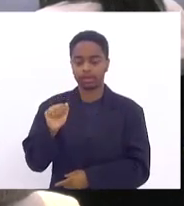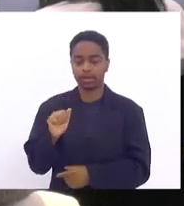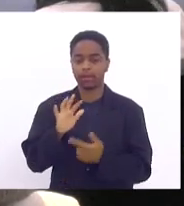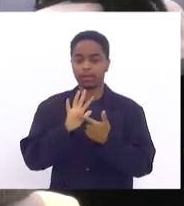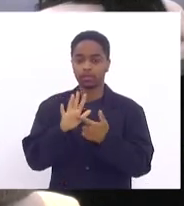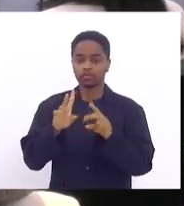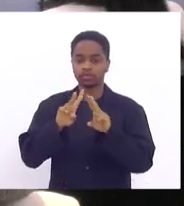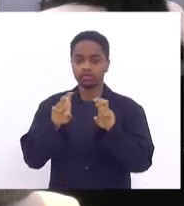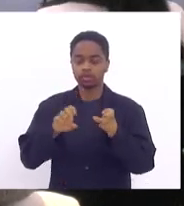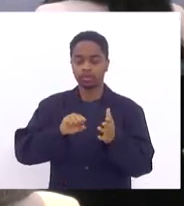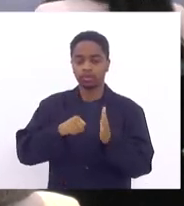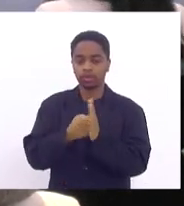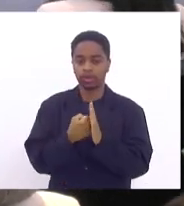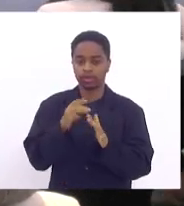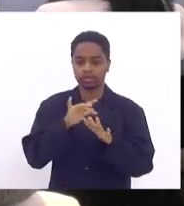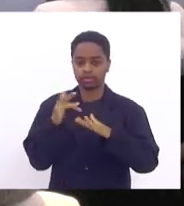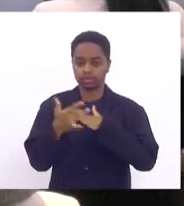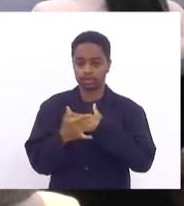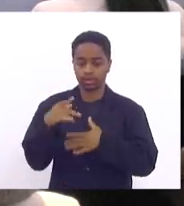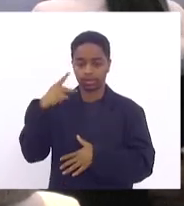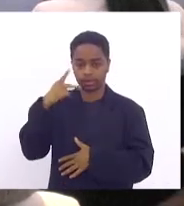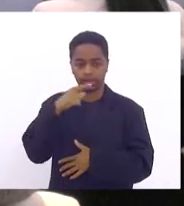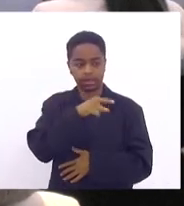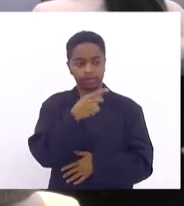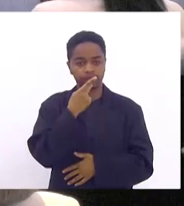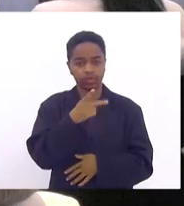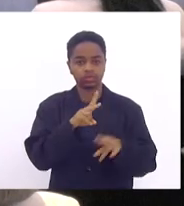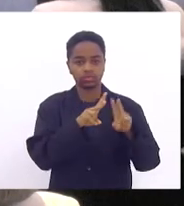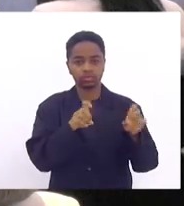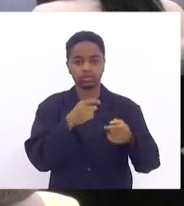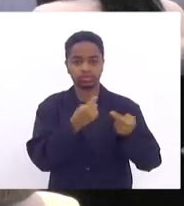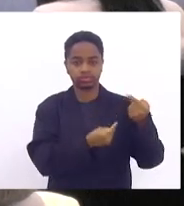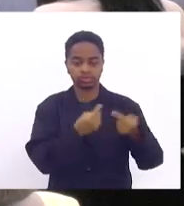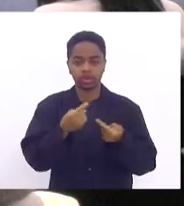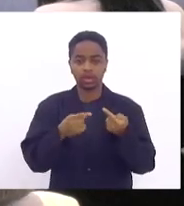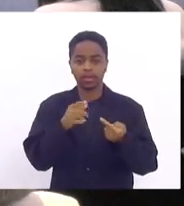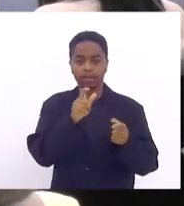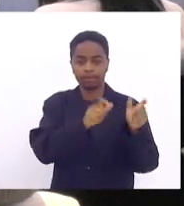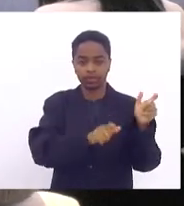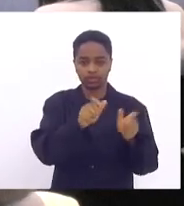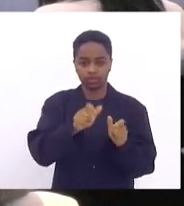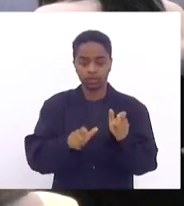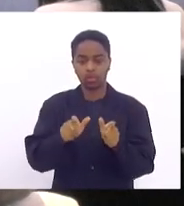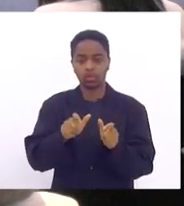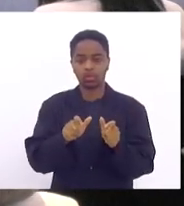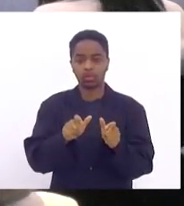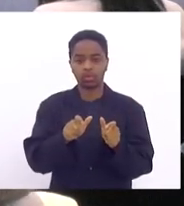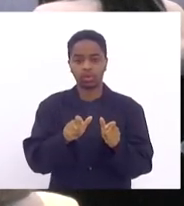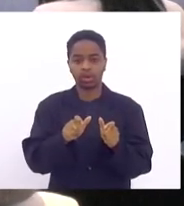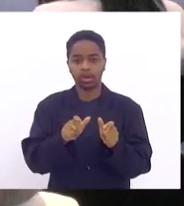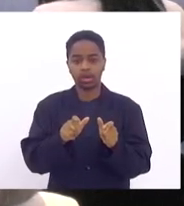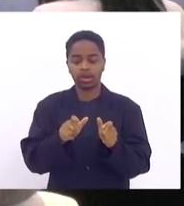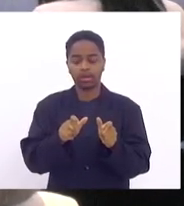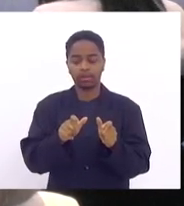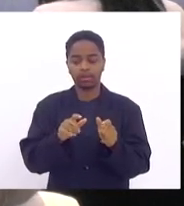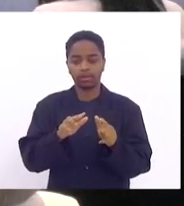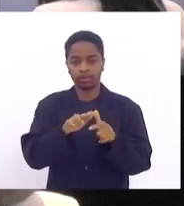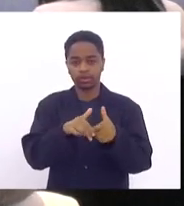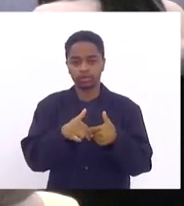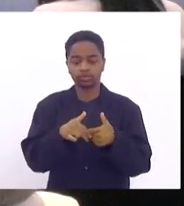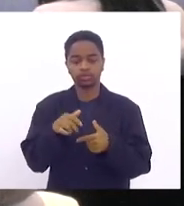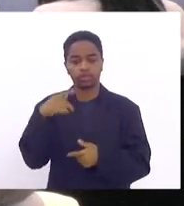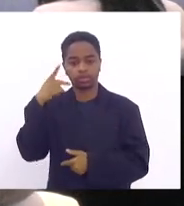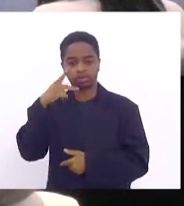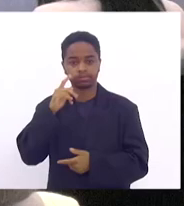sociais de parlamentares Dr Dante traz uma discussão do bloqueio de usuários por parlamentares e eu acho que